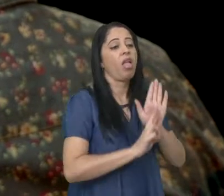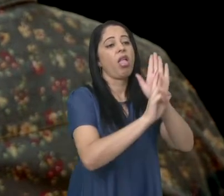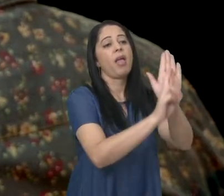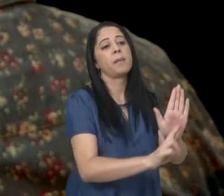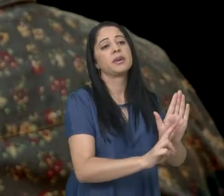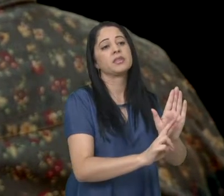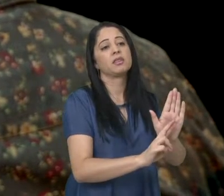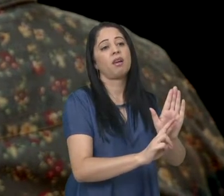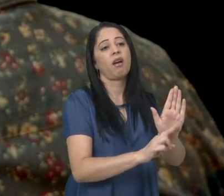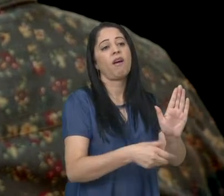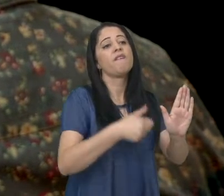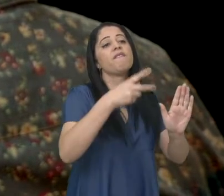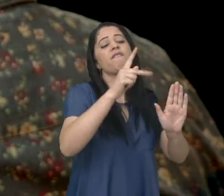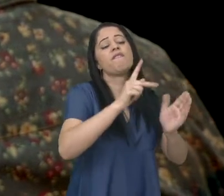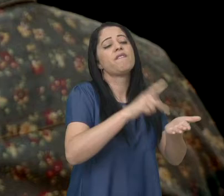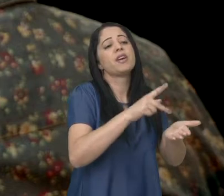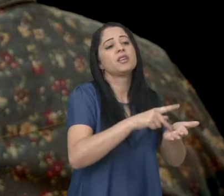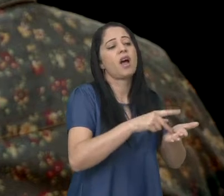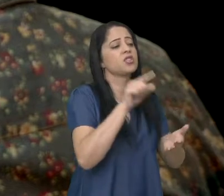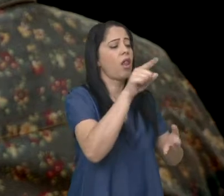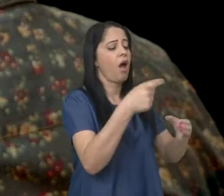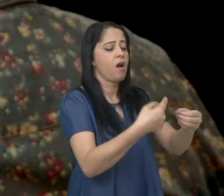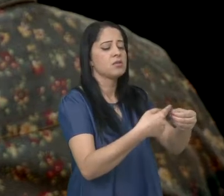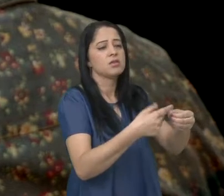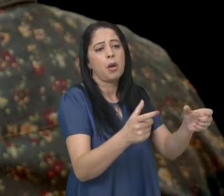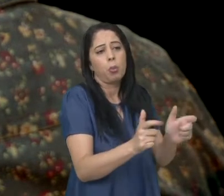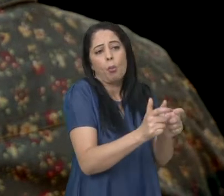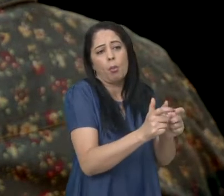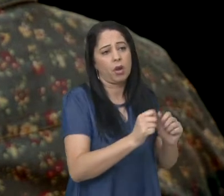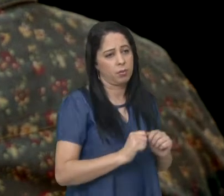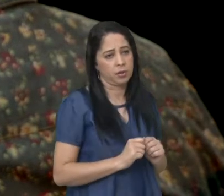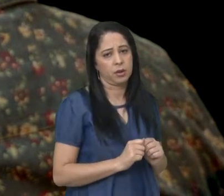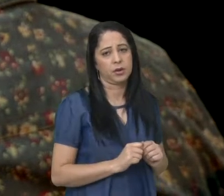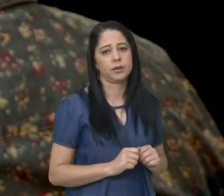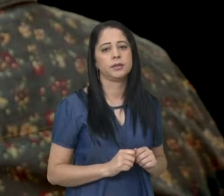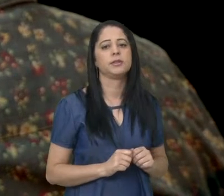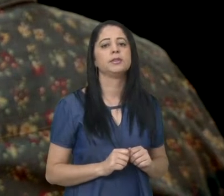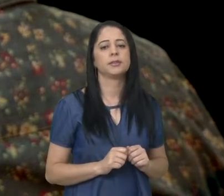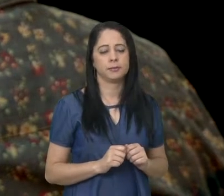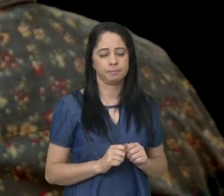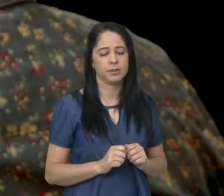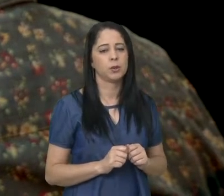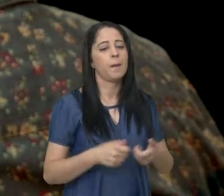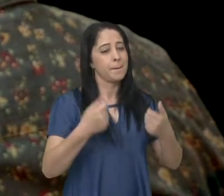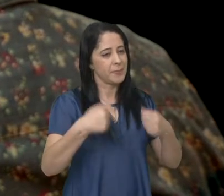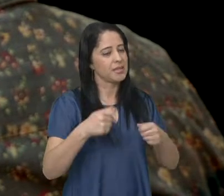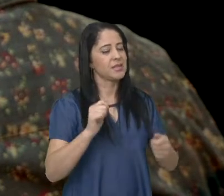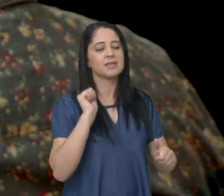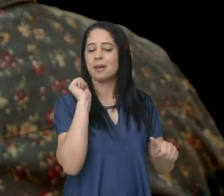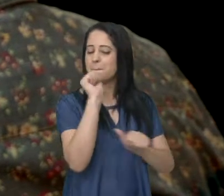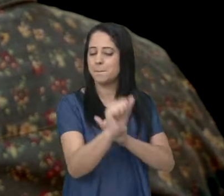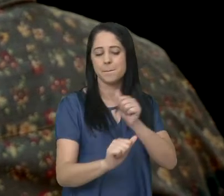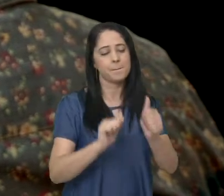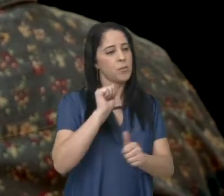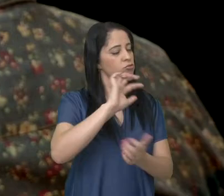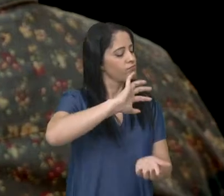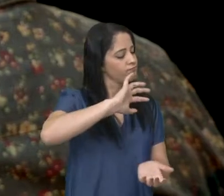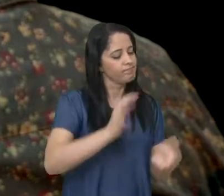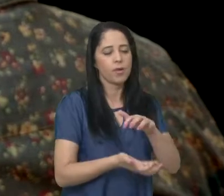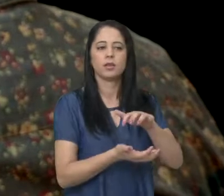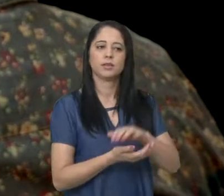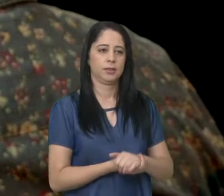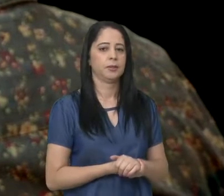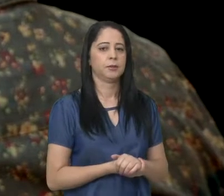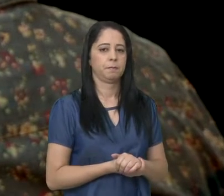de vereadoras em cidades pequenas e de eleição de deputadas. É um processo que nós temos que fazer uma mudança e